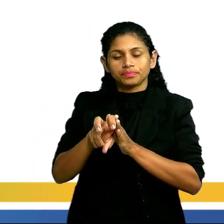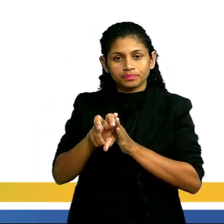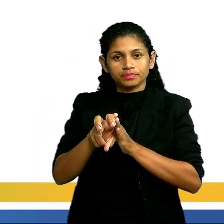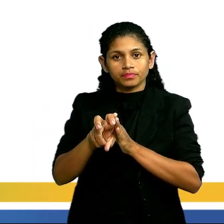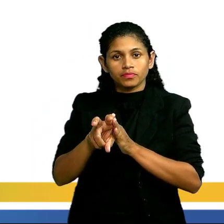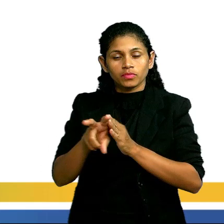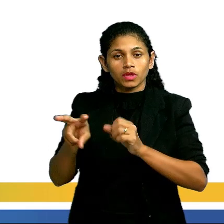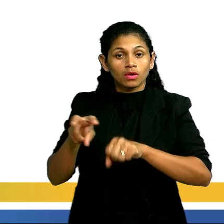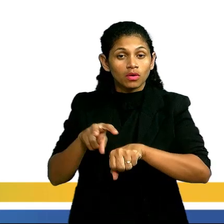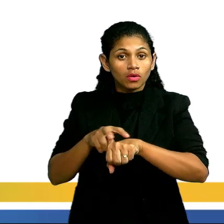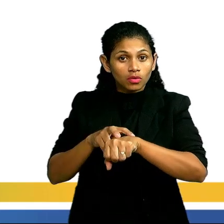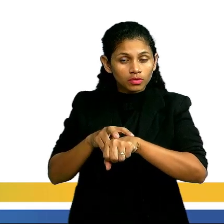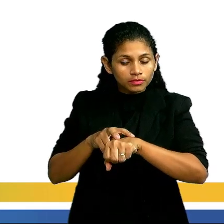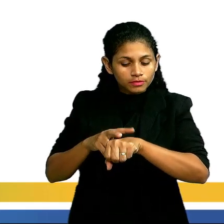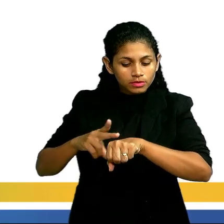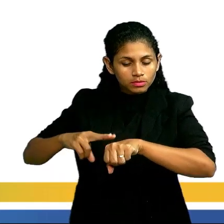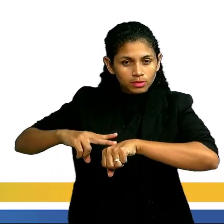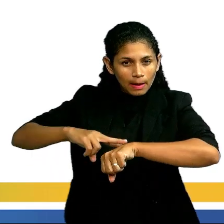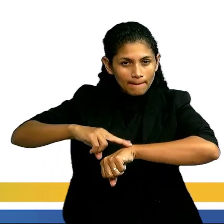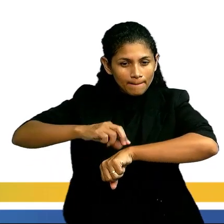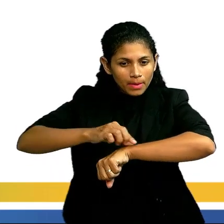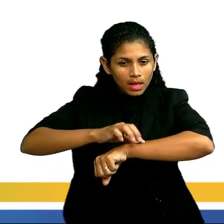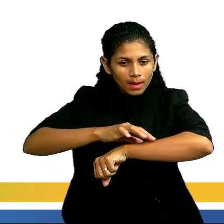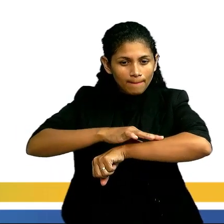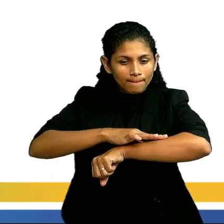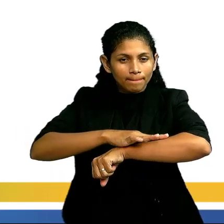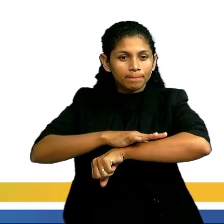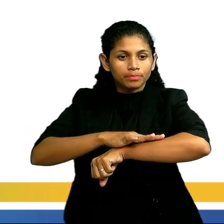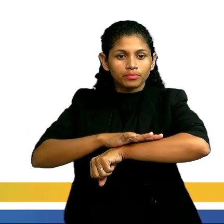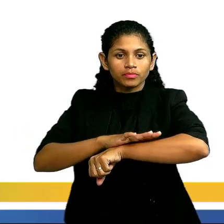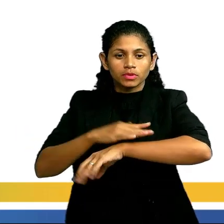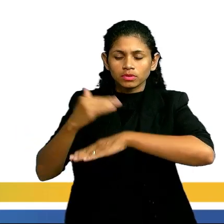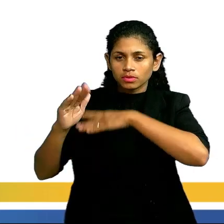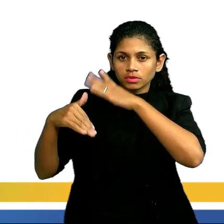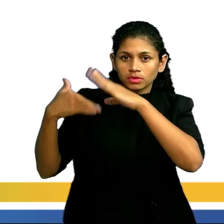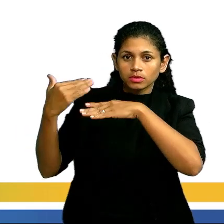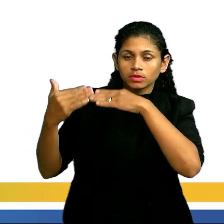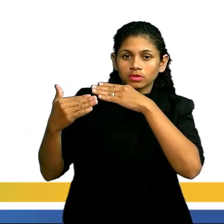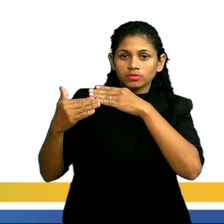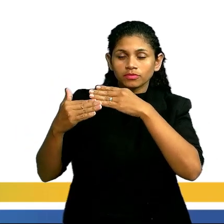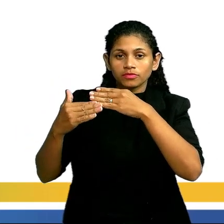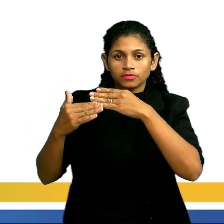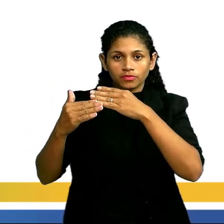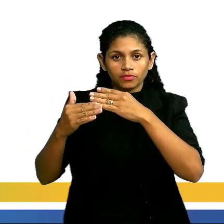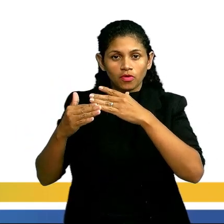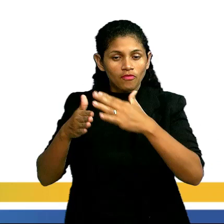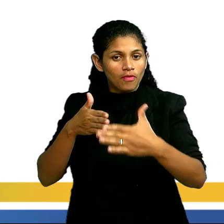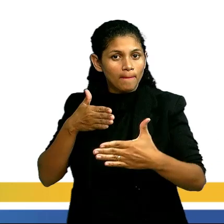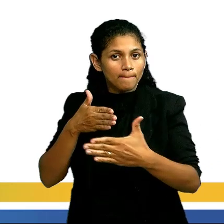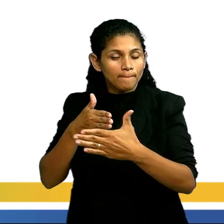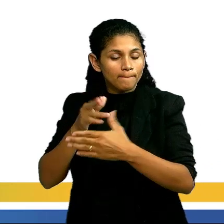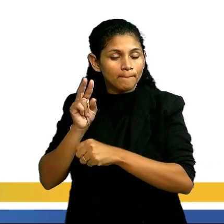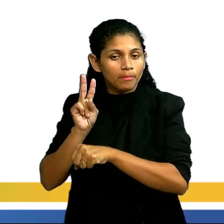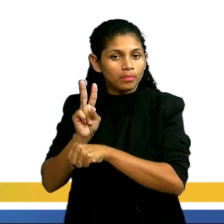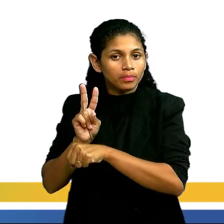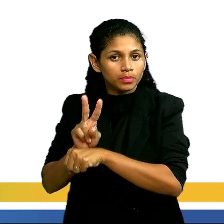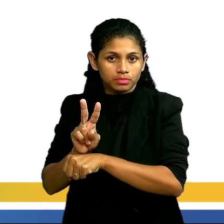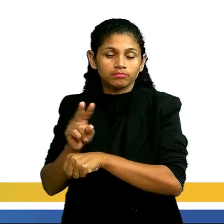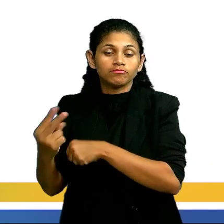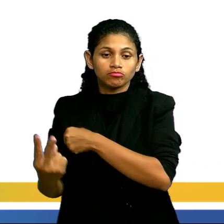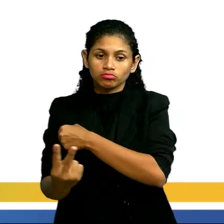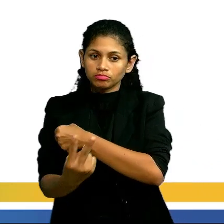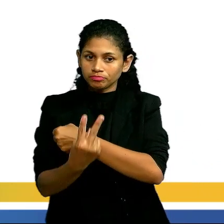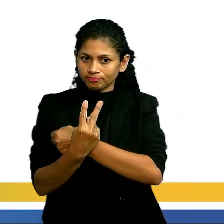pele ou por mucosas do corpo, o qual desenvolve anticorpos contra a ameaça. Embora em